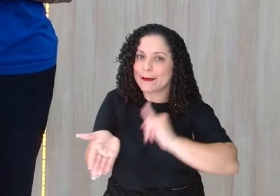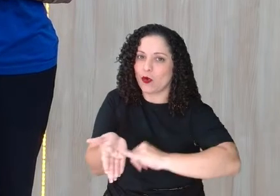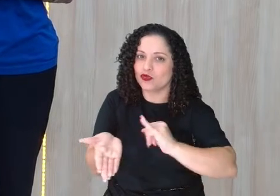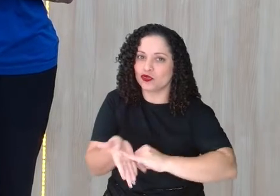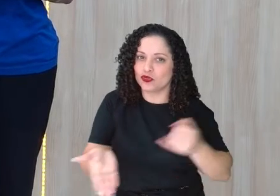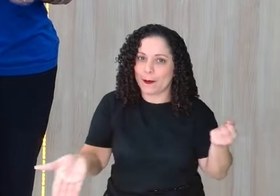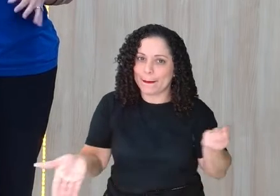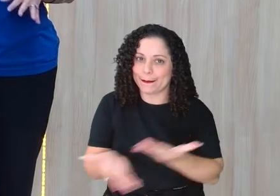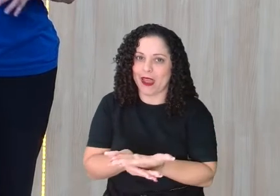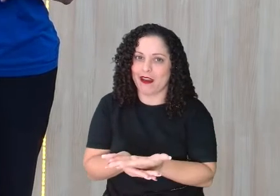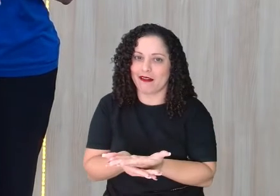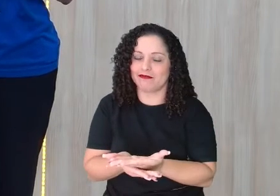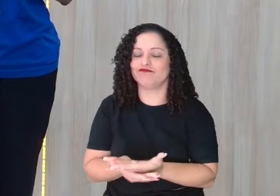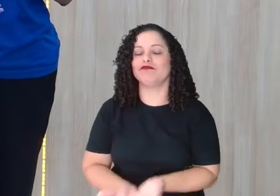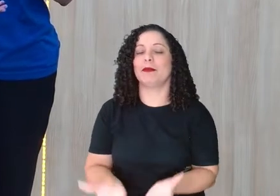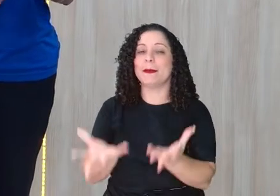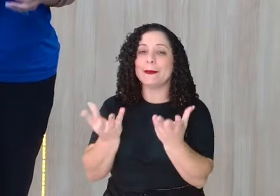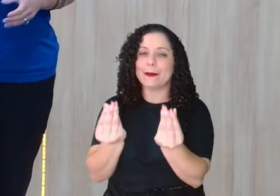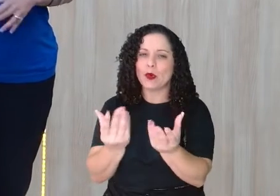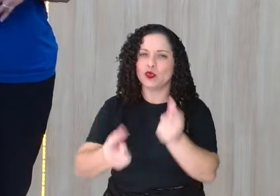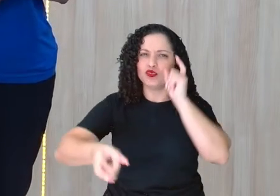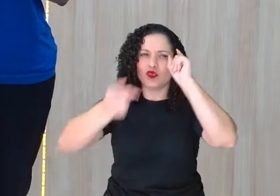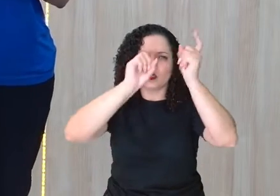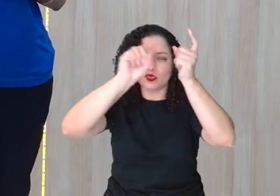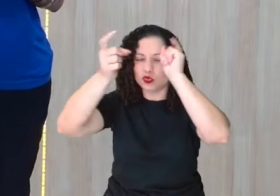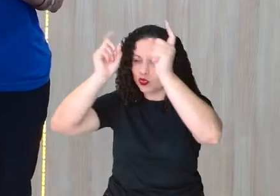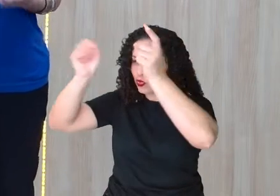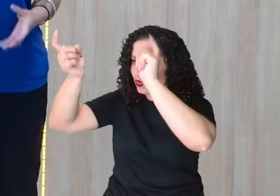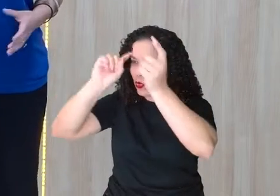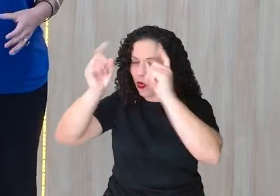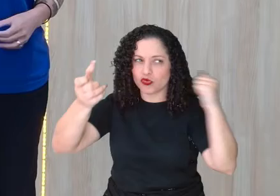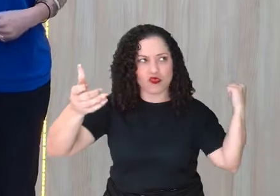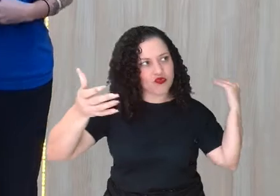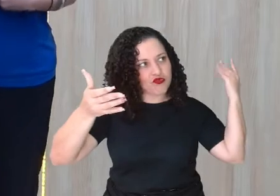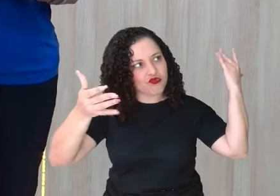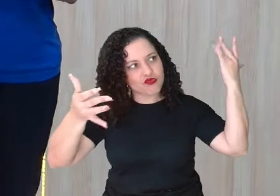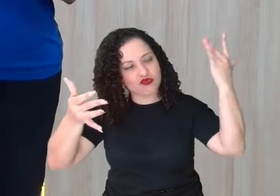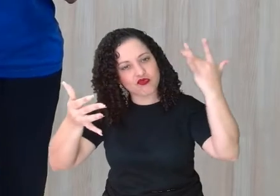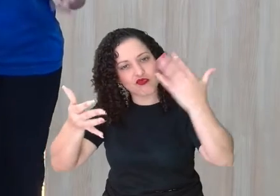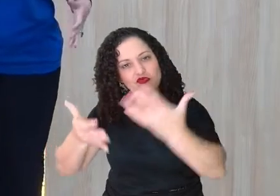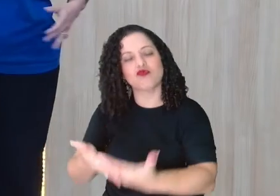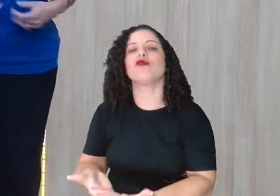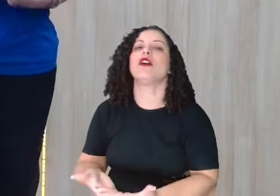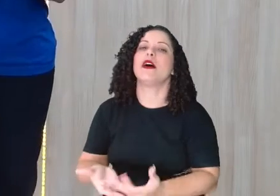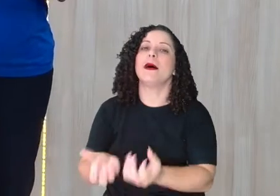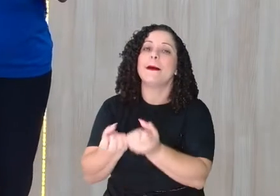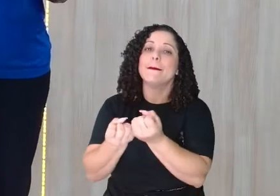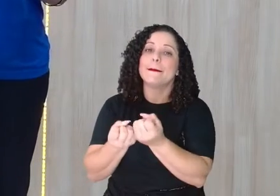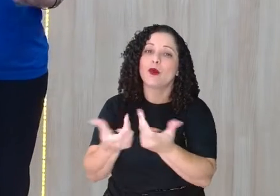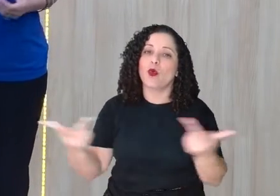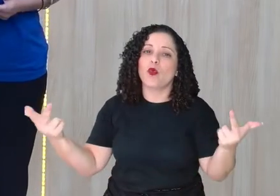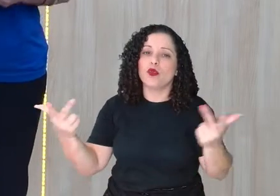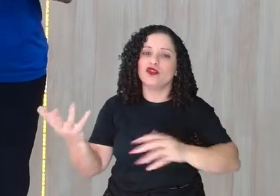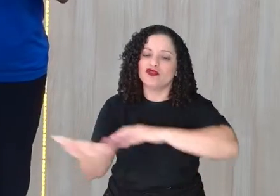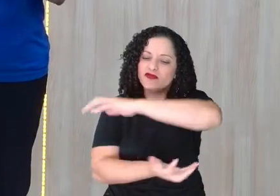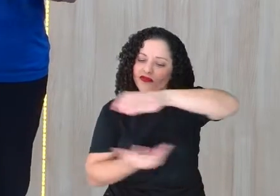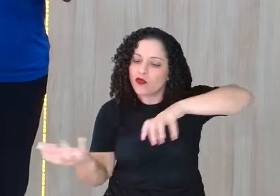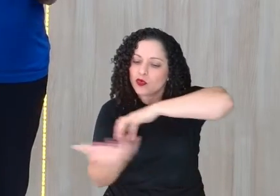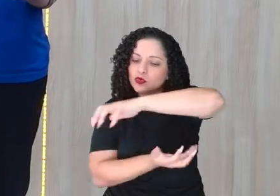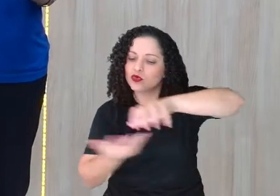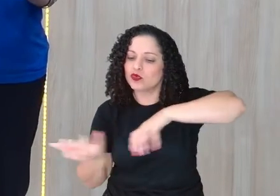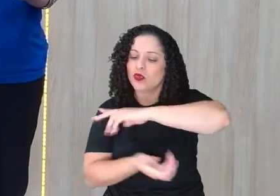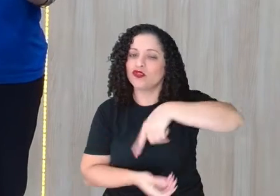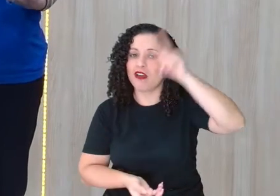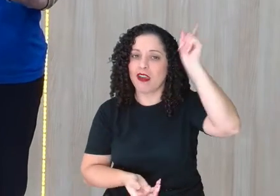A gente sabe que muitos conflitos que existiram ao longo da história, né, grandes eventos como revoluções, elas dizem